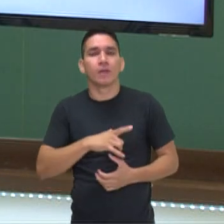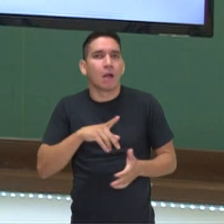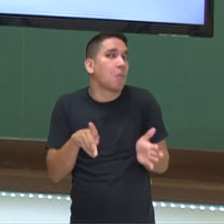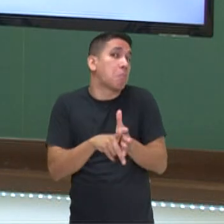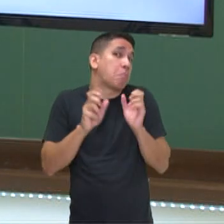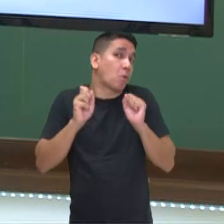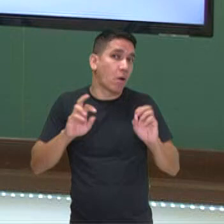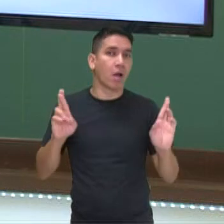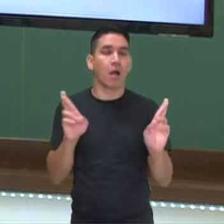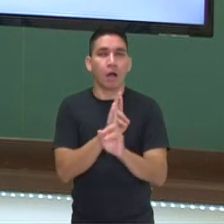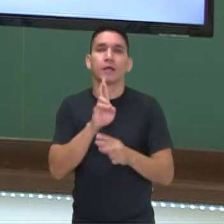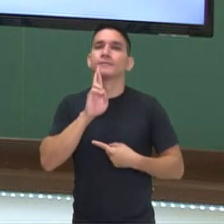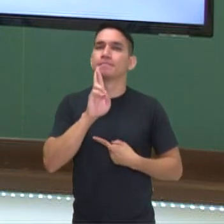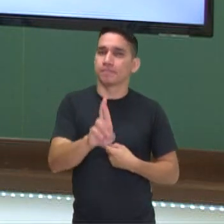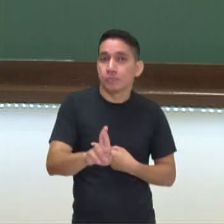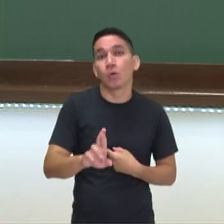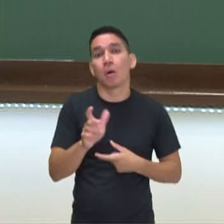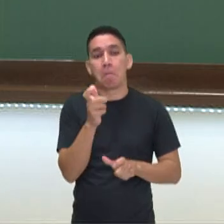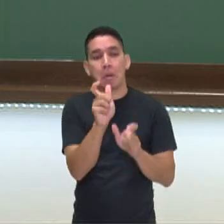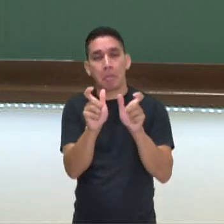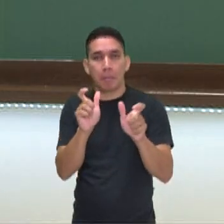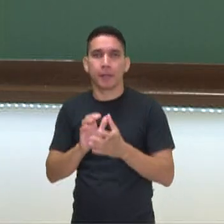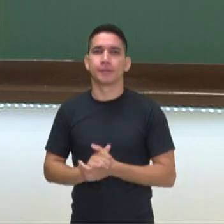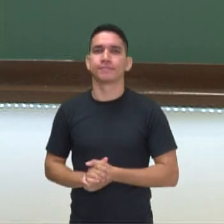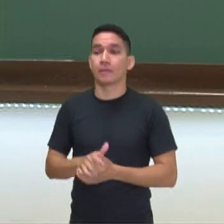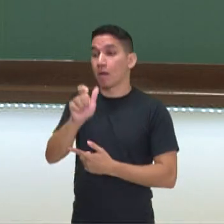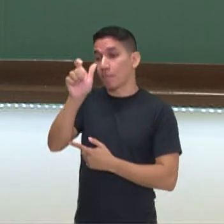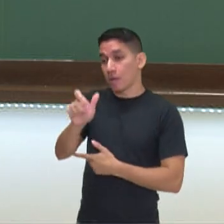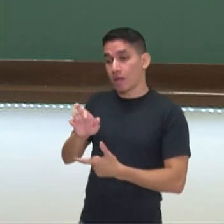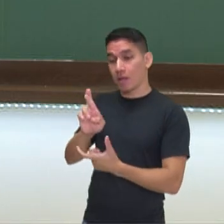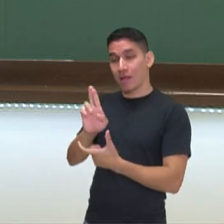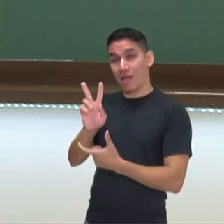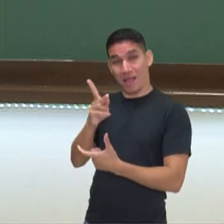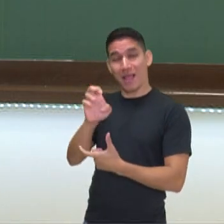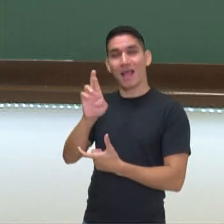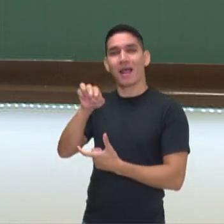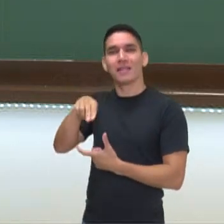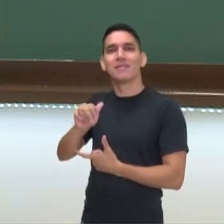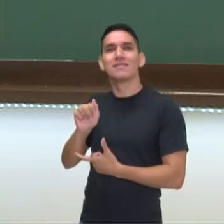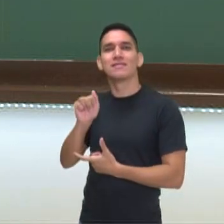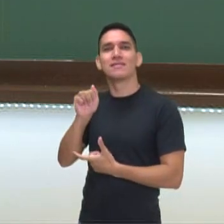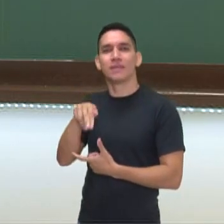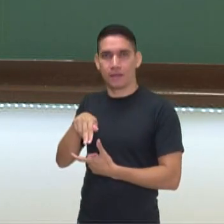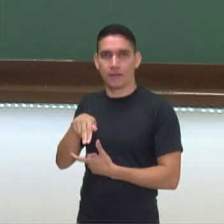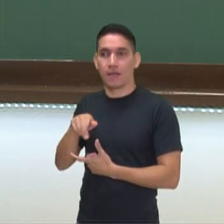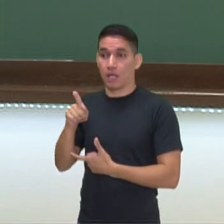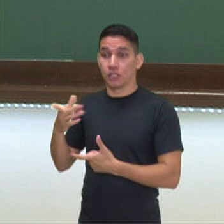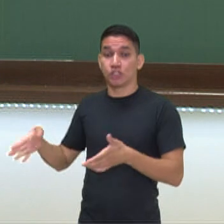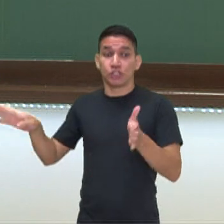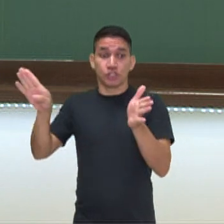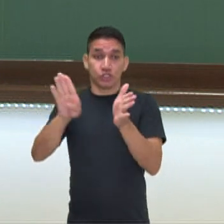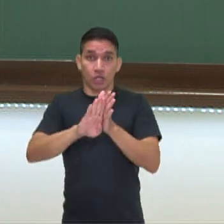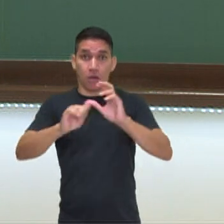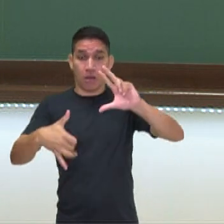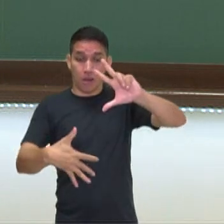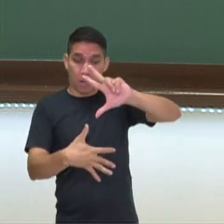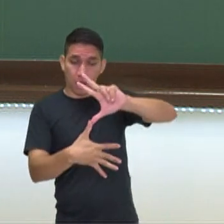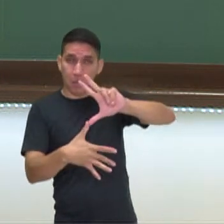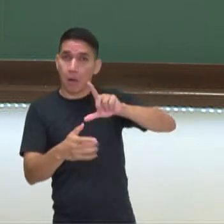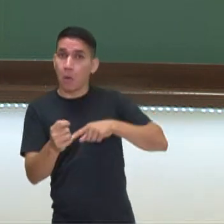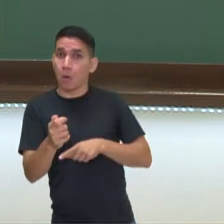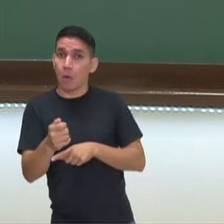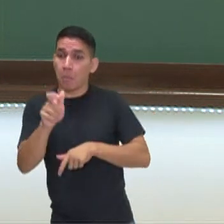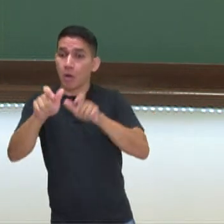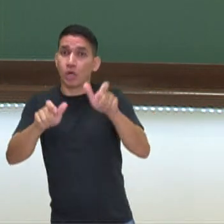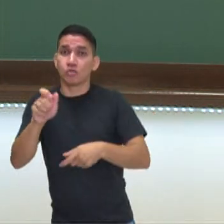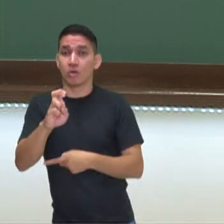resposta relacionando essas palavras, né? O Hernán Cortés desembarcou na América com cerca de 500 homens e vai